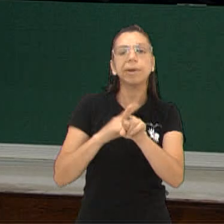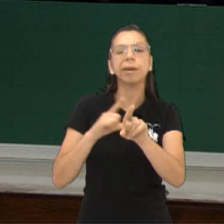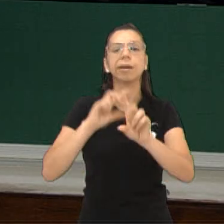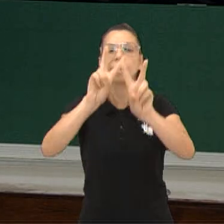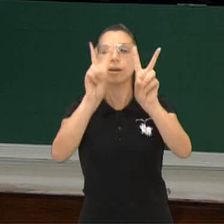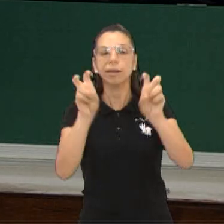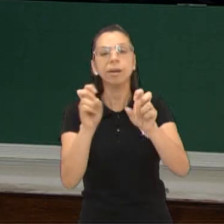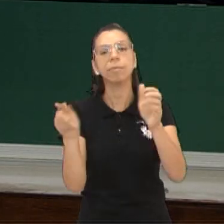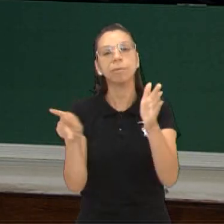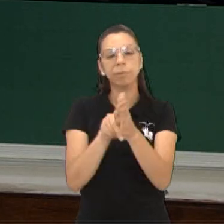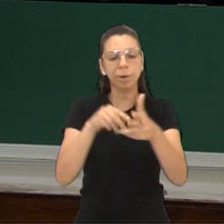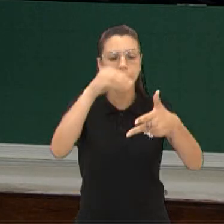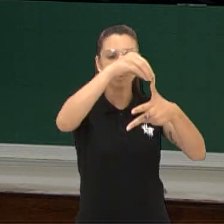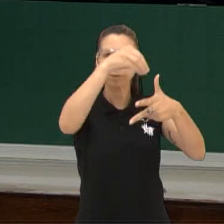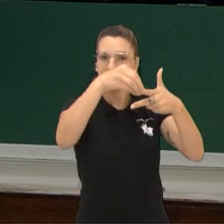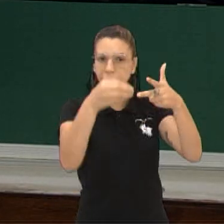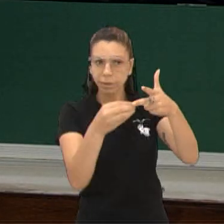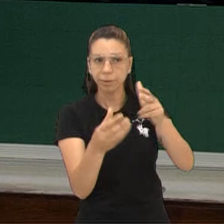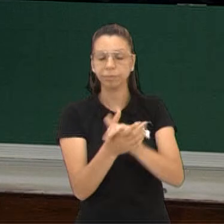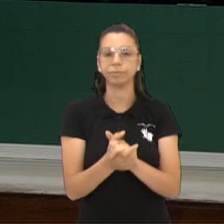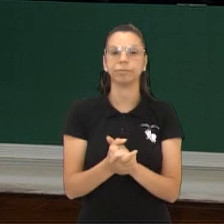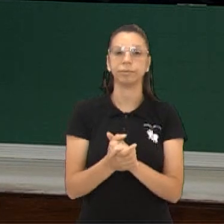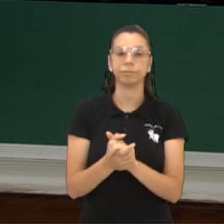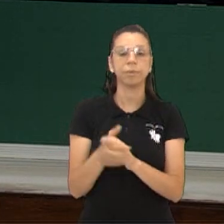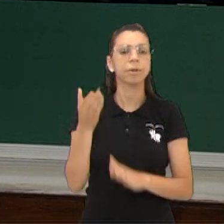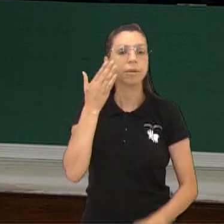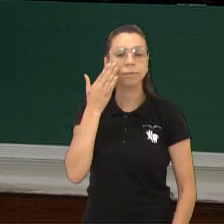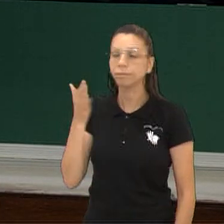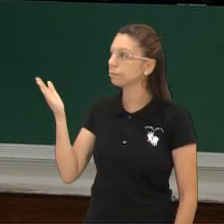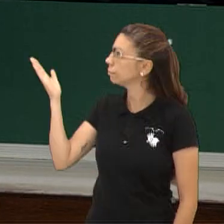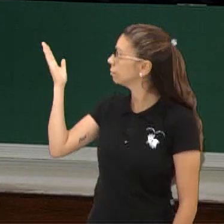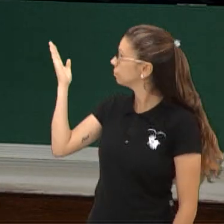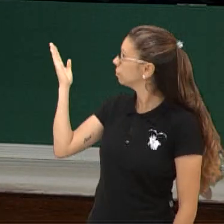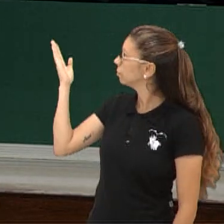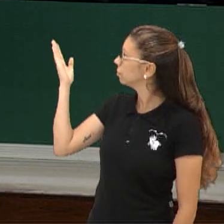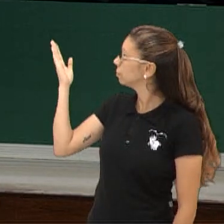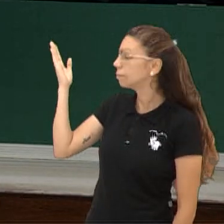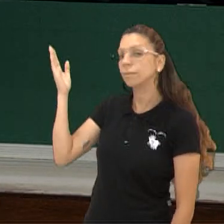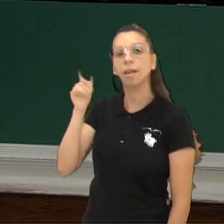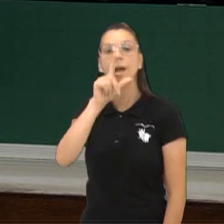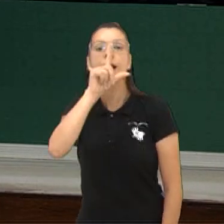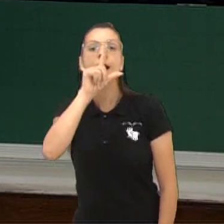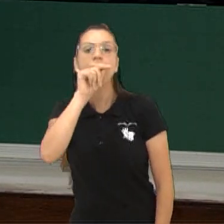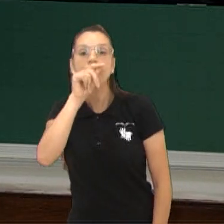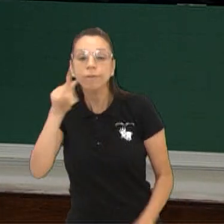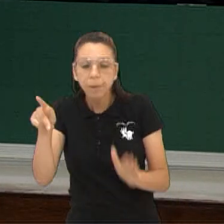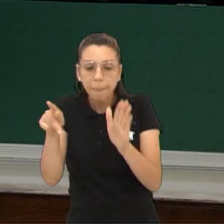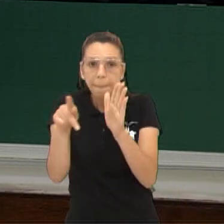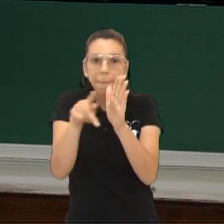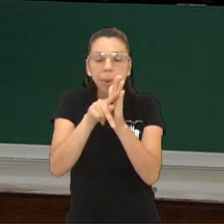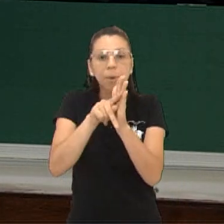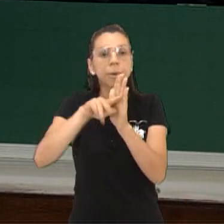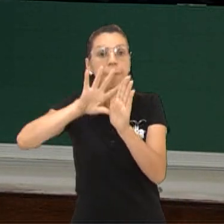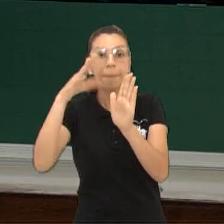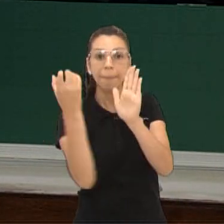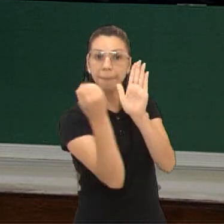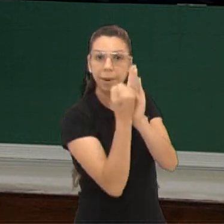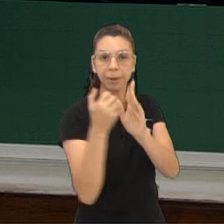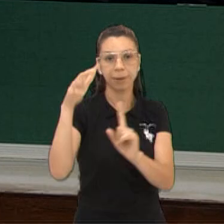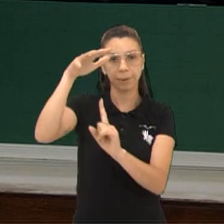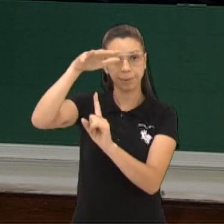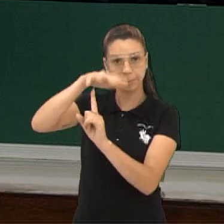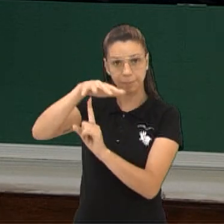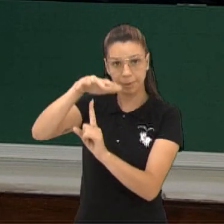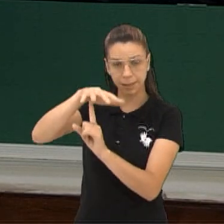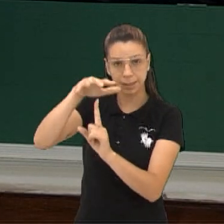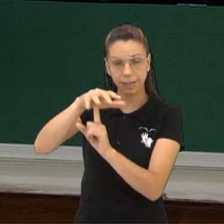a nossa corujinha, né? E hoje nós trouxemos esta ave que é símbolo do Paraná, né? A gralha azul.